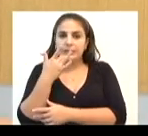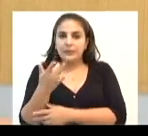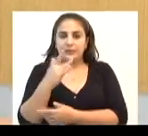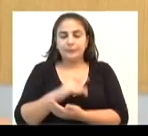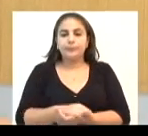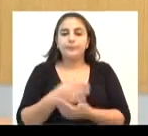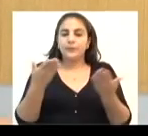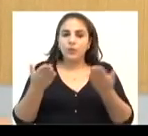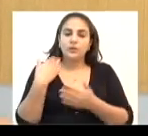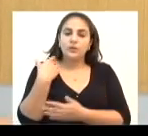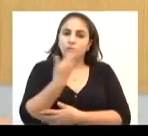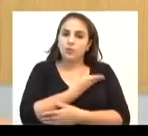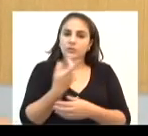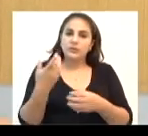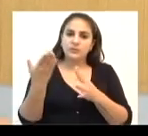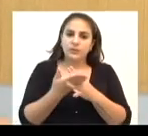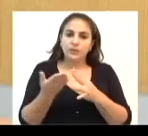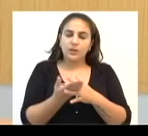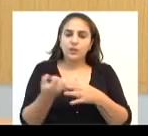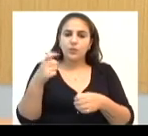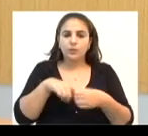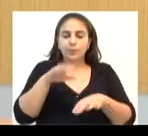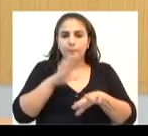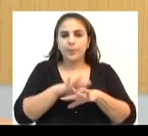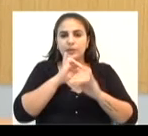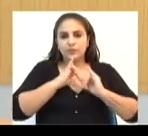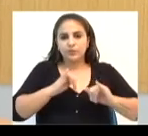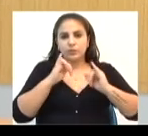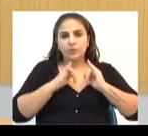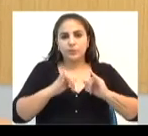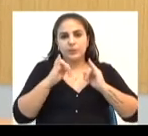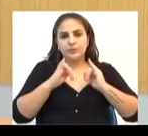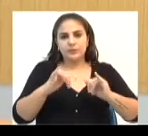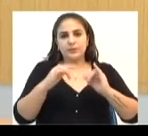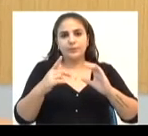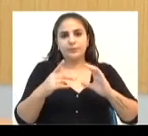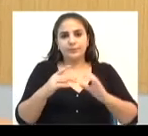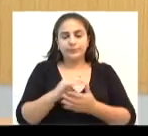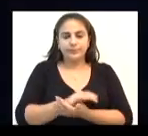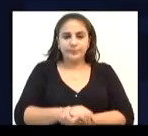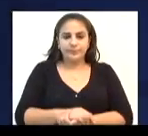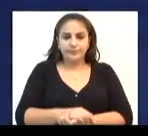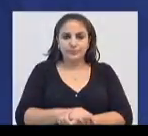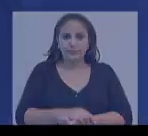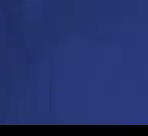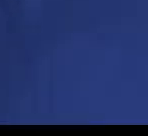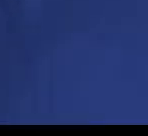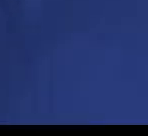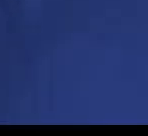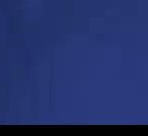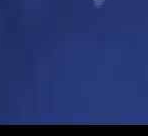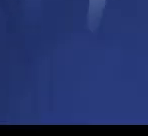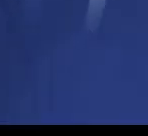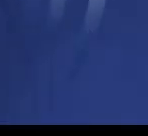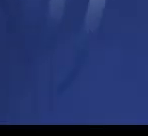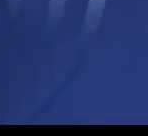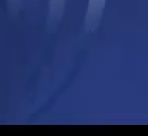para o intervalo e retornamos com outras informações do Parlamento Municipal.